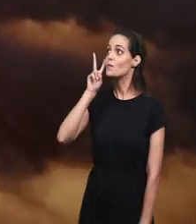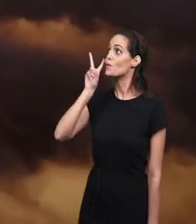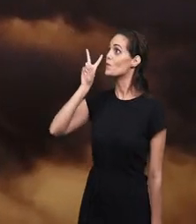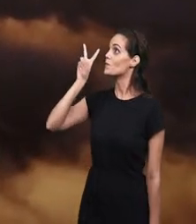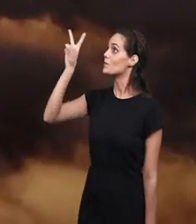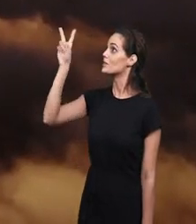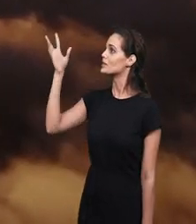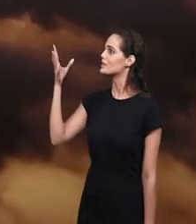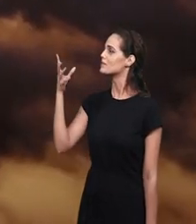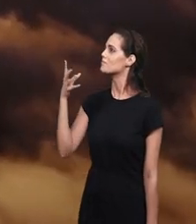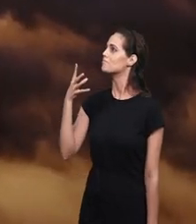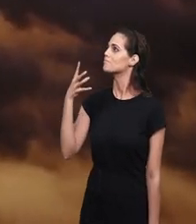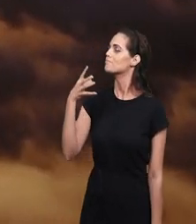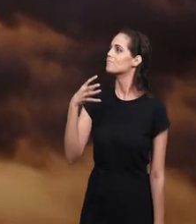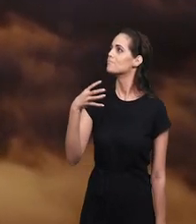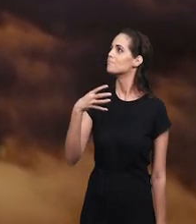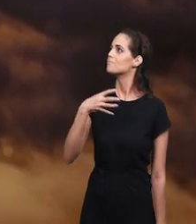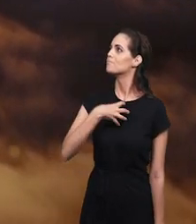ouvirei,